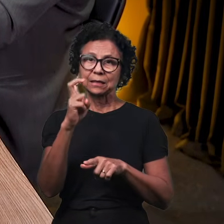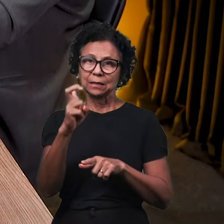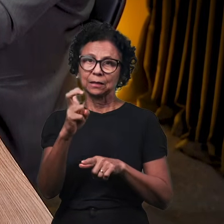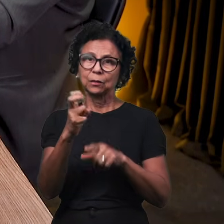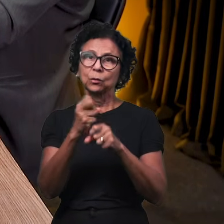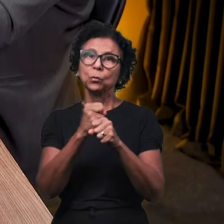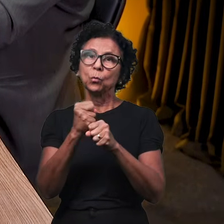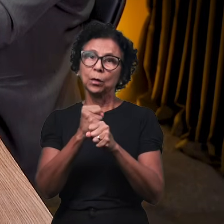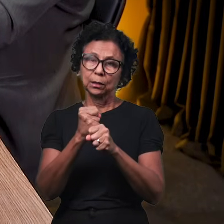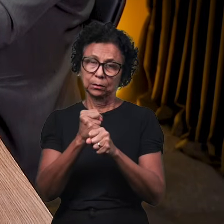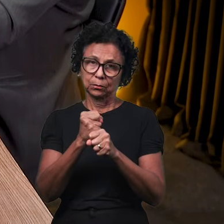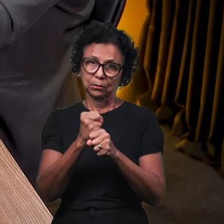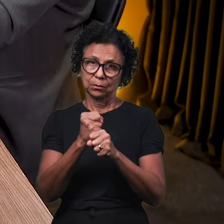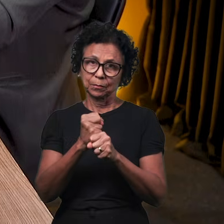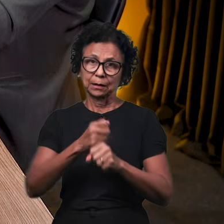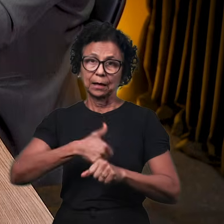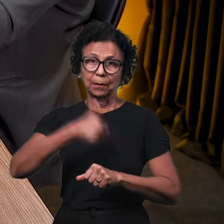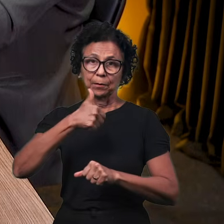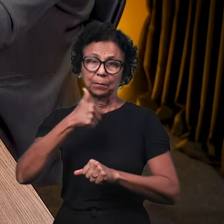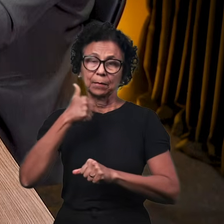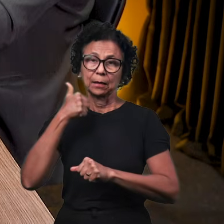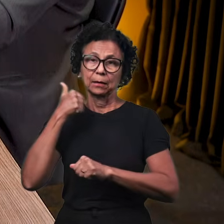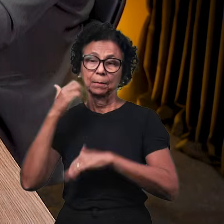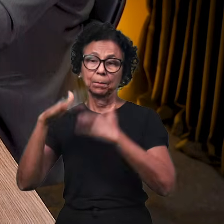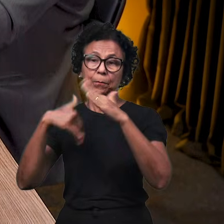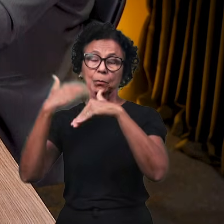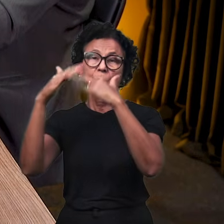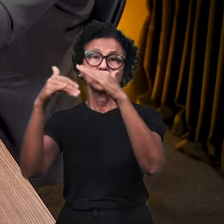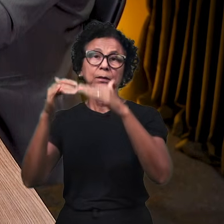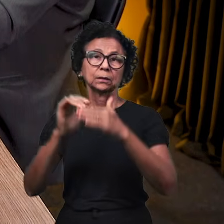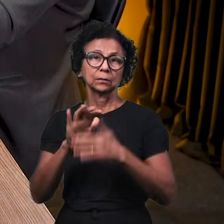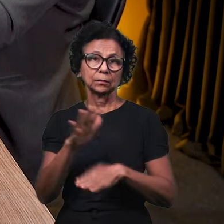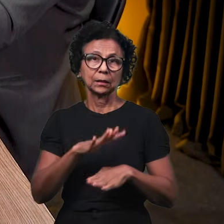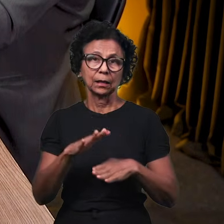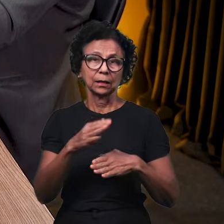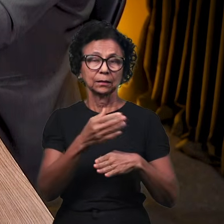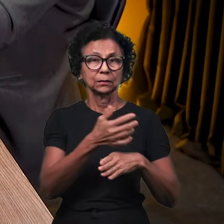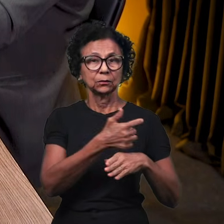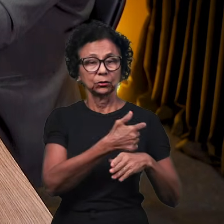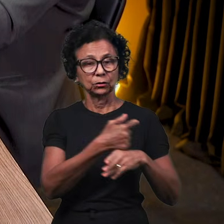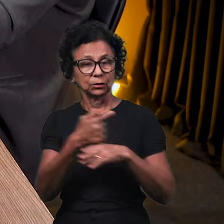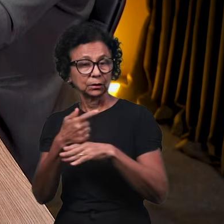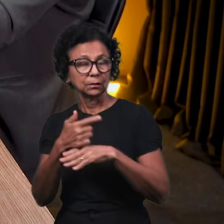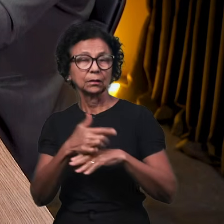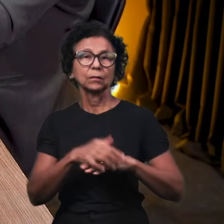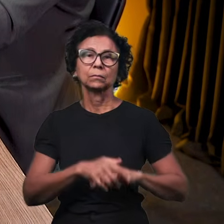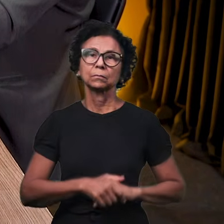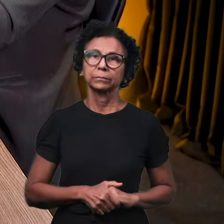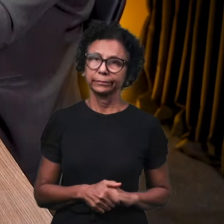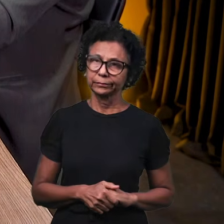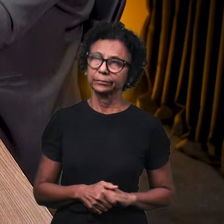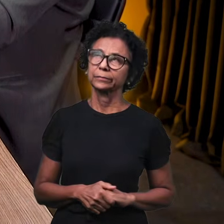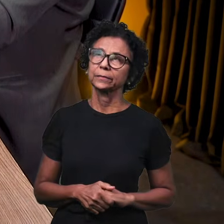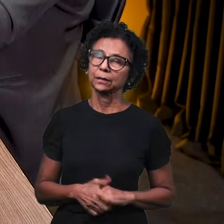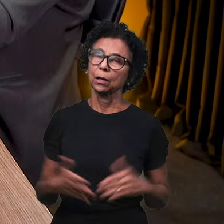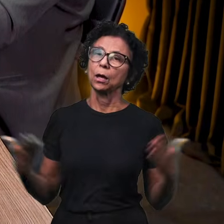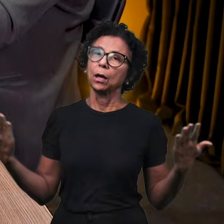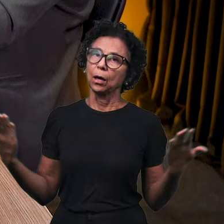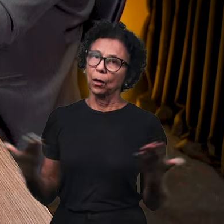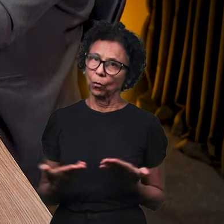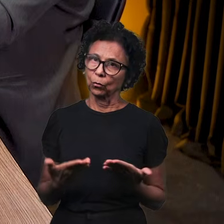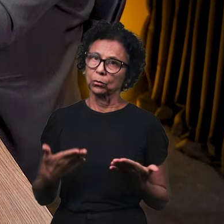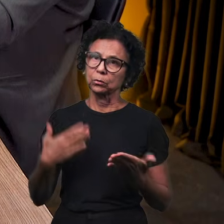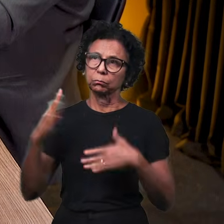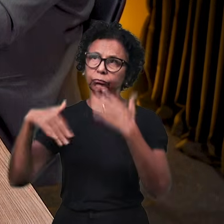ter a primeira promoção de gestão. Então, nós sabemos que o mundo está muito mais dinâmico do